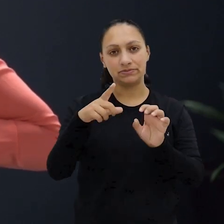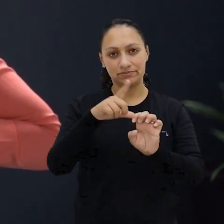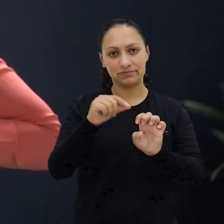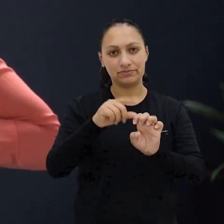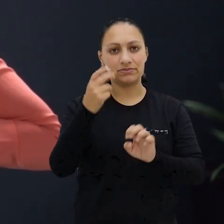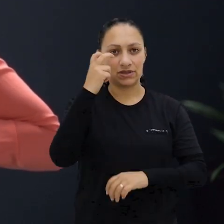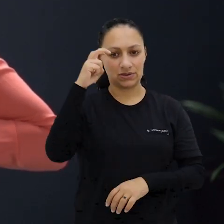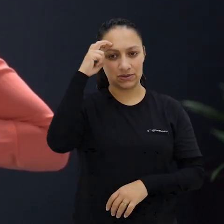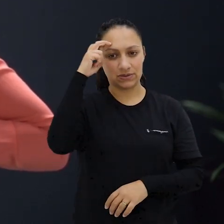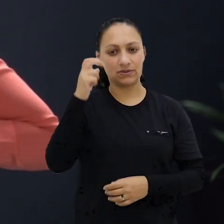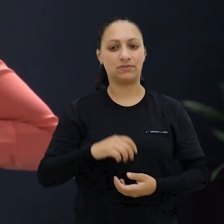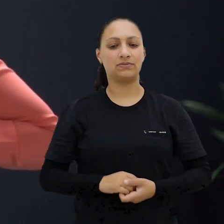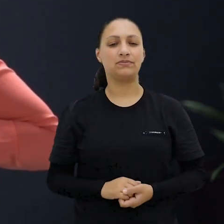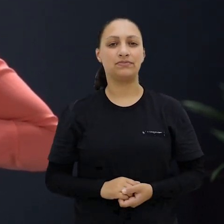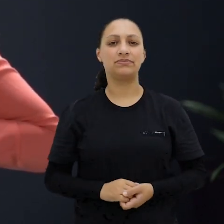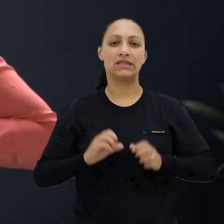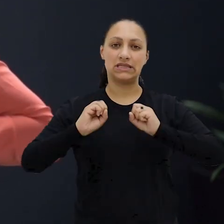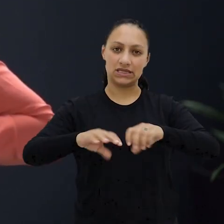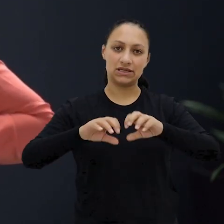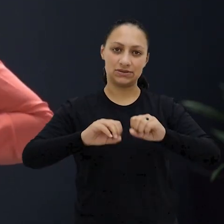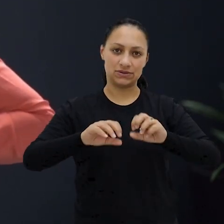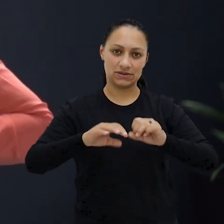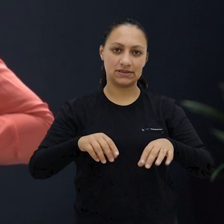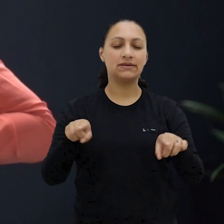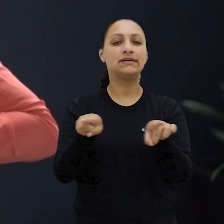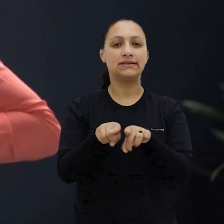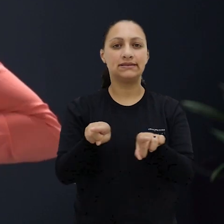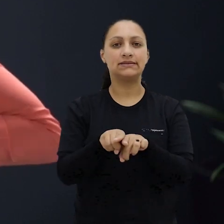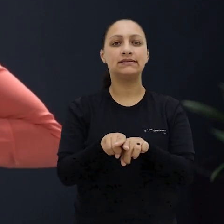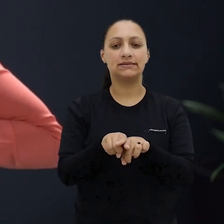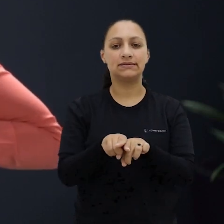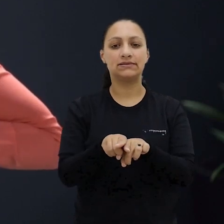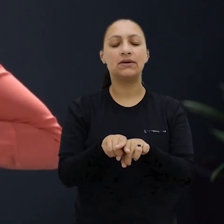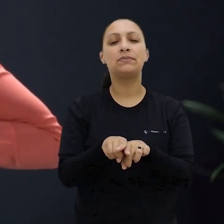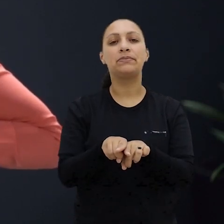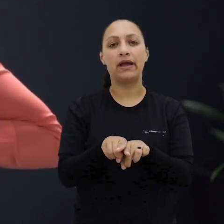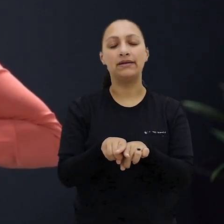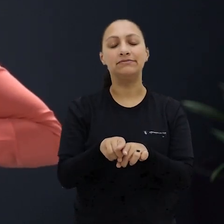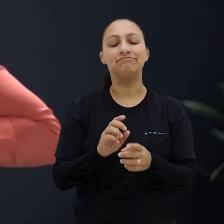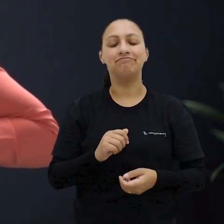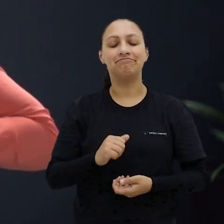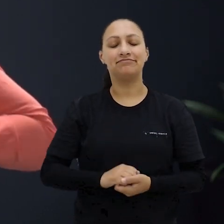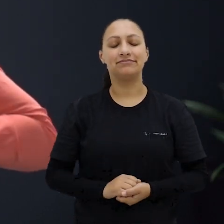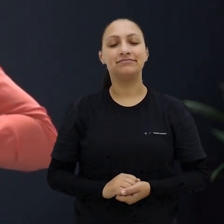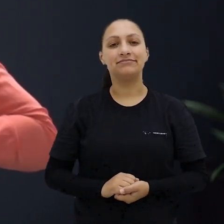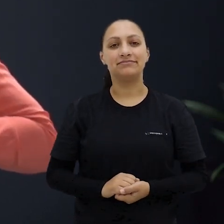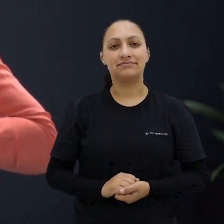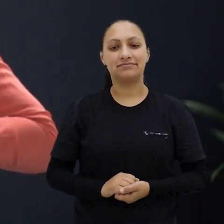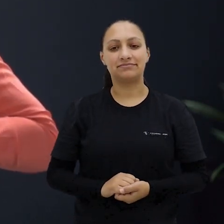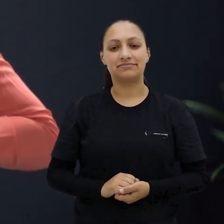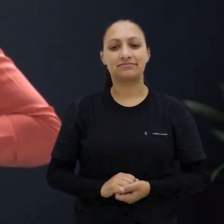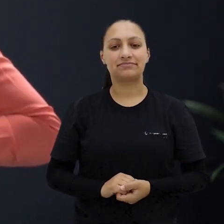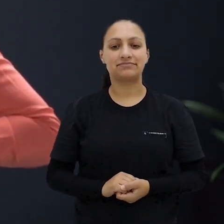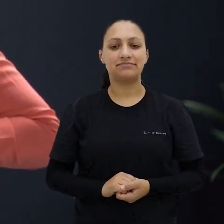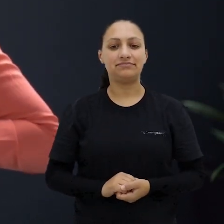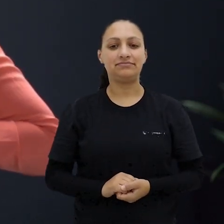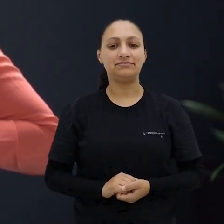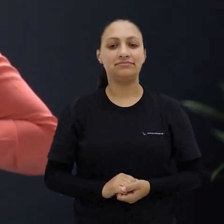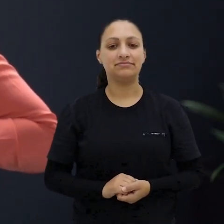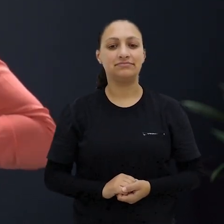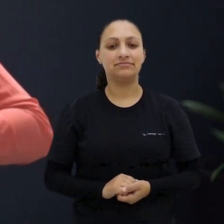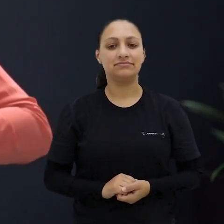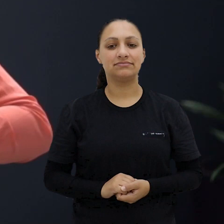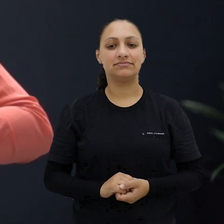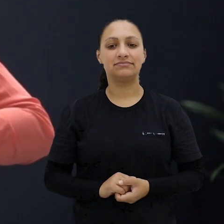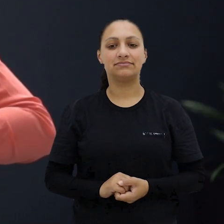e cultura e educação, né, porque também a gente fica sempre na educação. Então, nos siga nas redes, né?